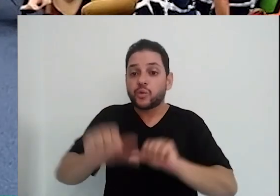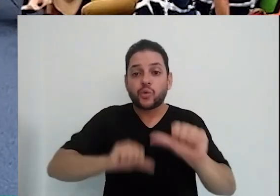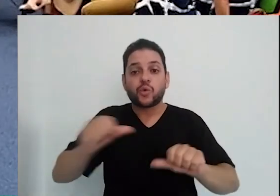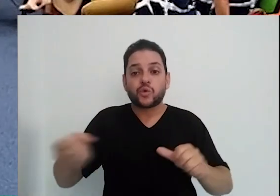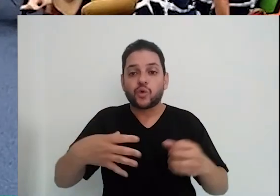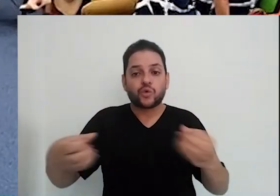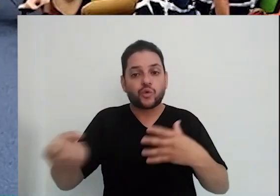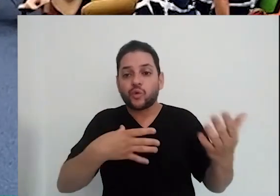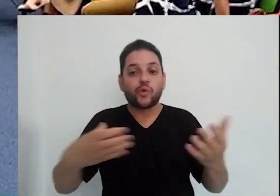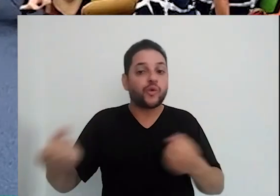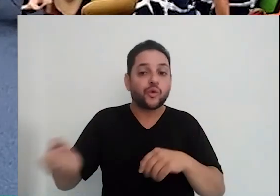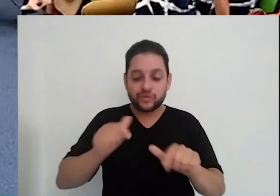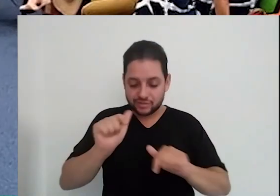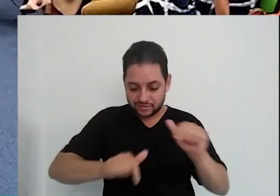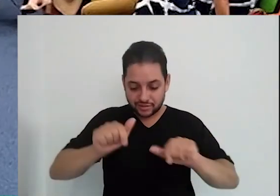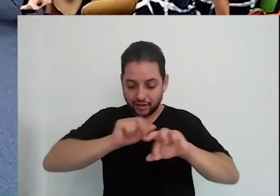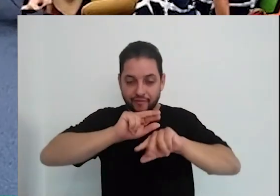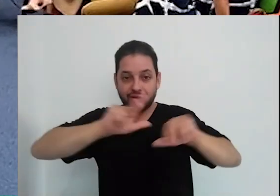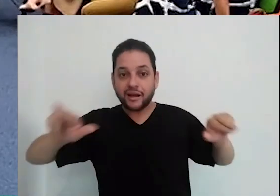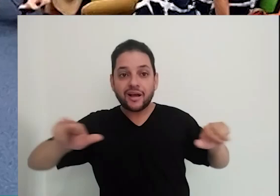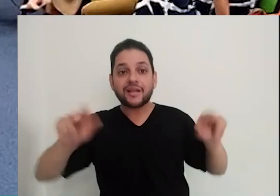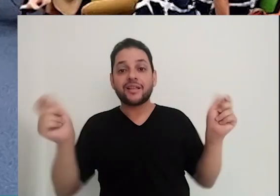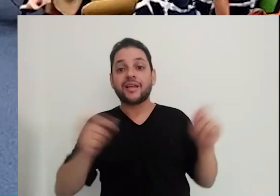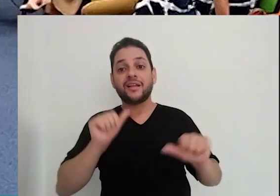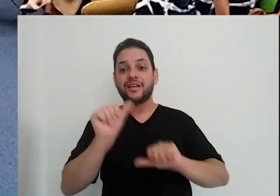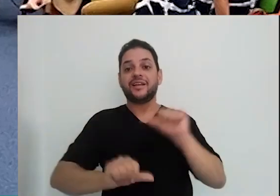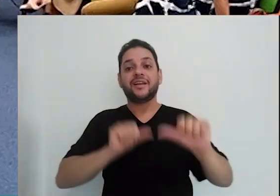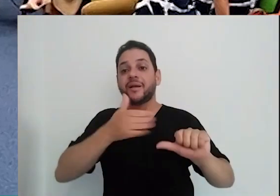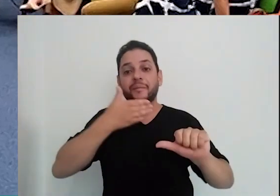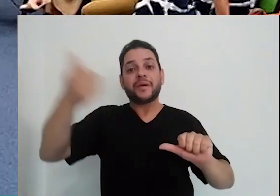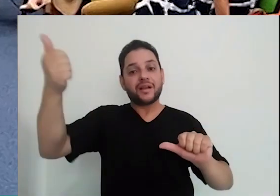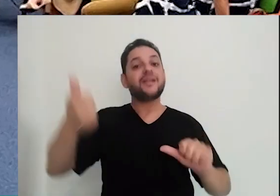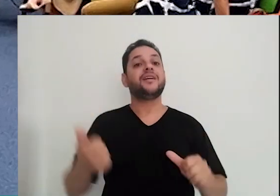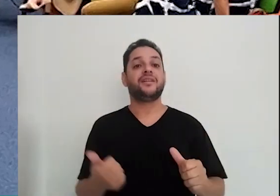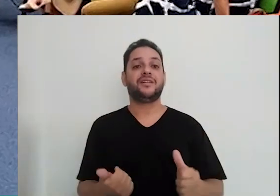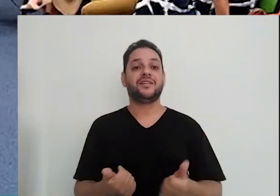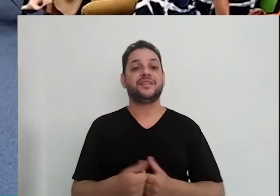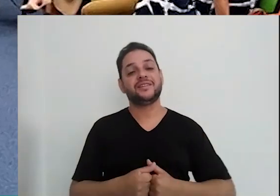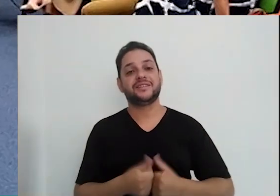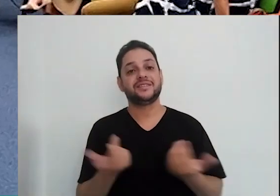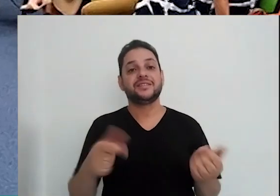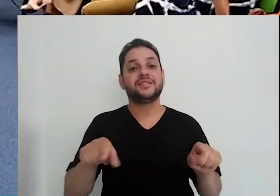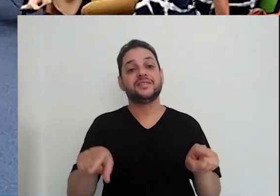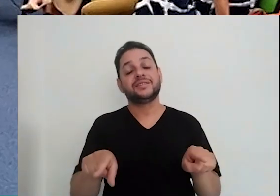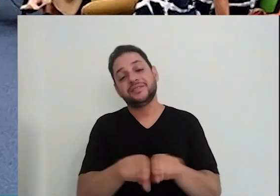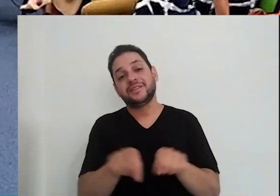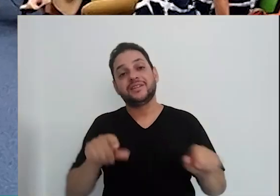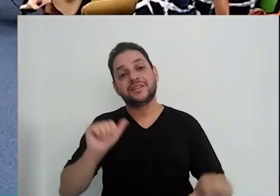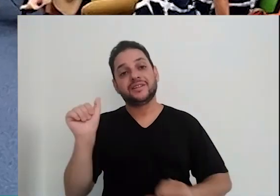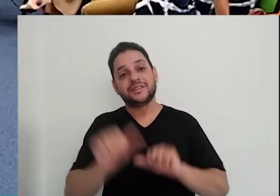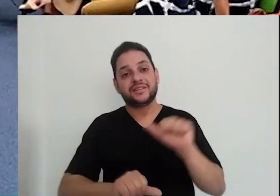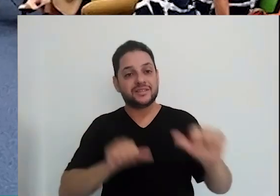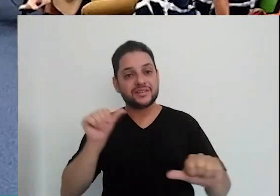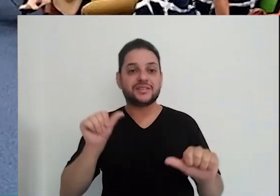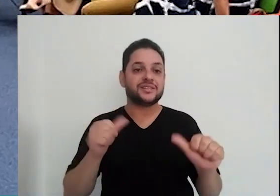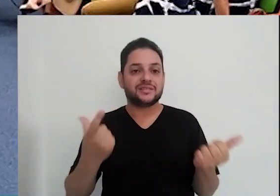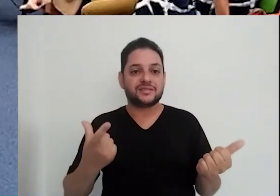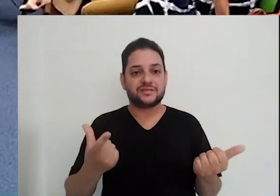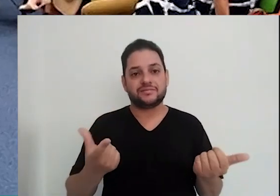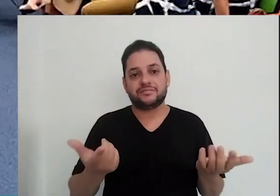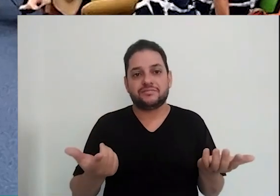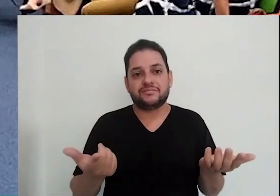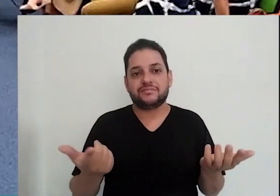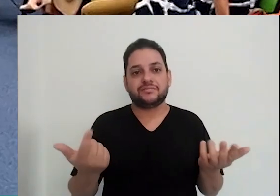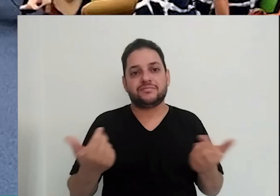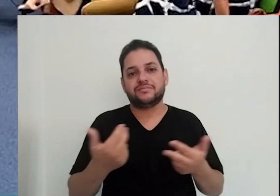trabalhar para melhorar a forma de de trabalho e e e e e mudar a as os os os